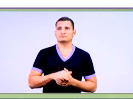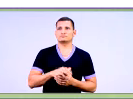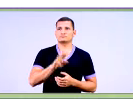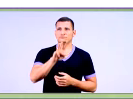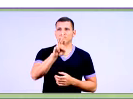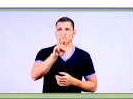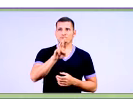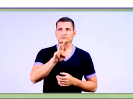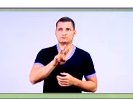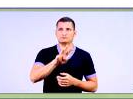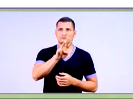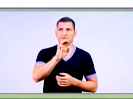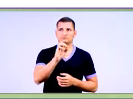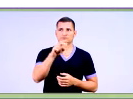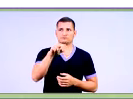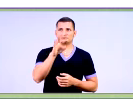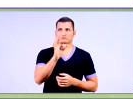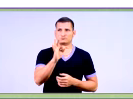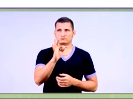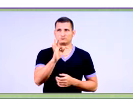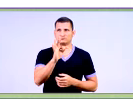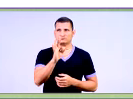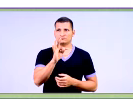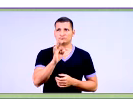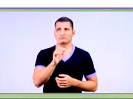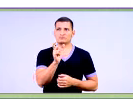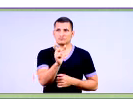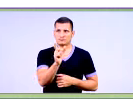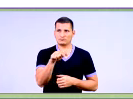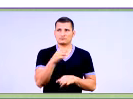give you a new computer.